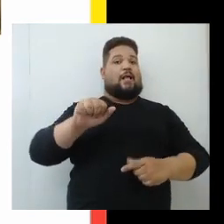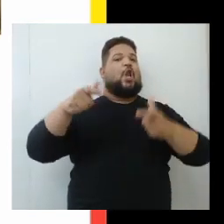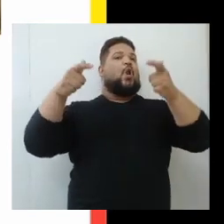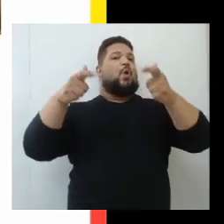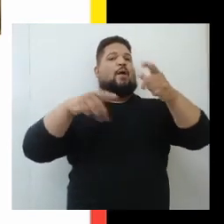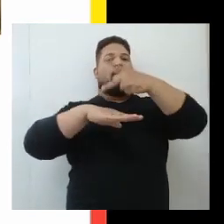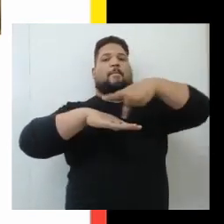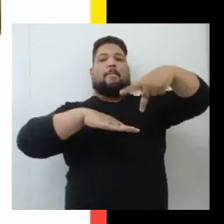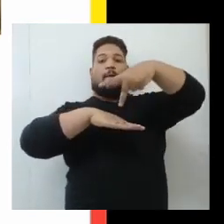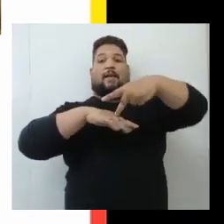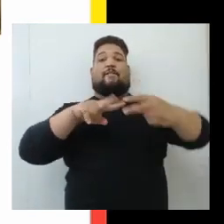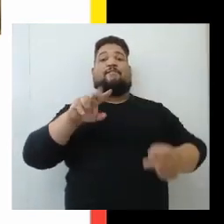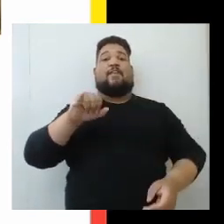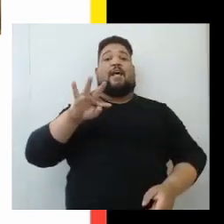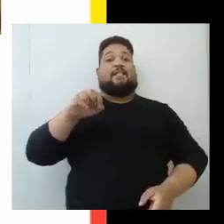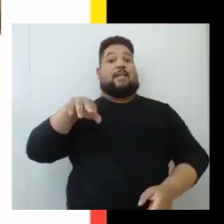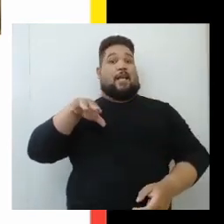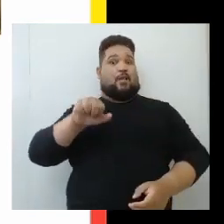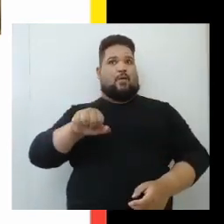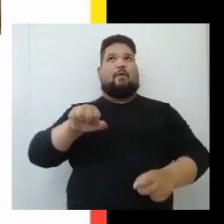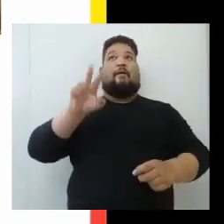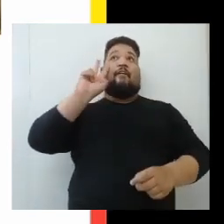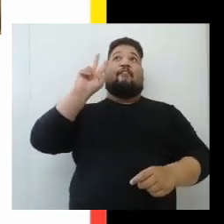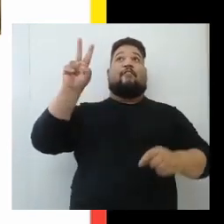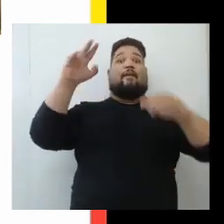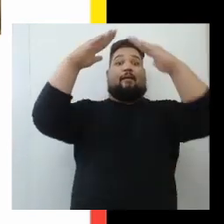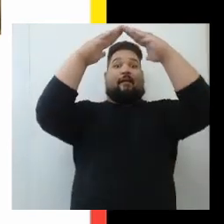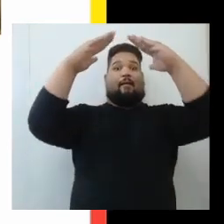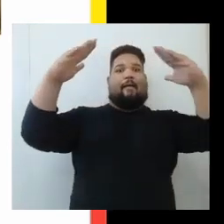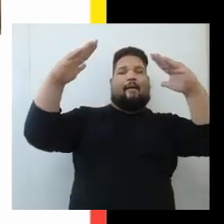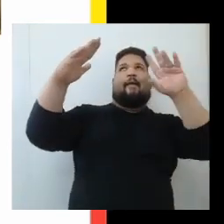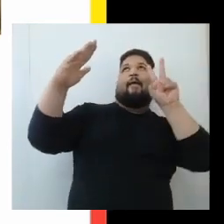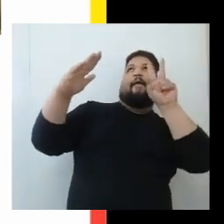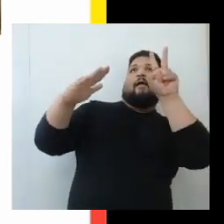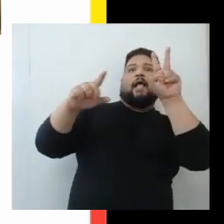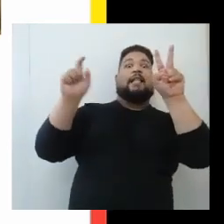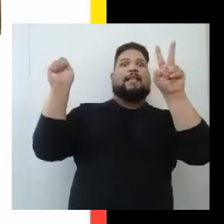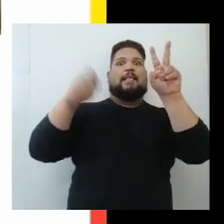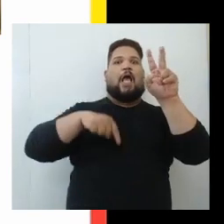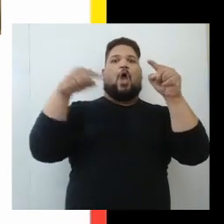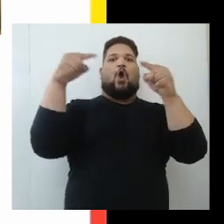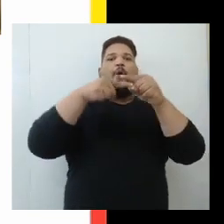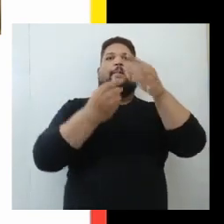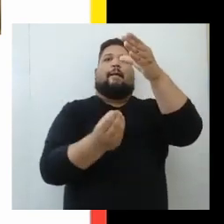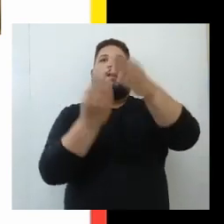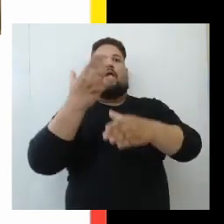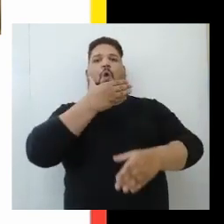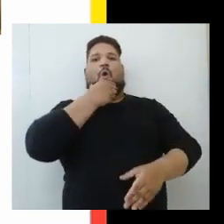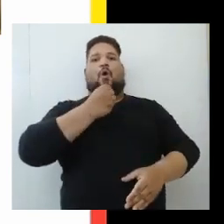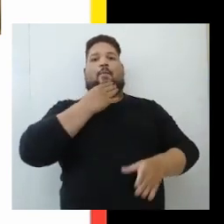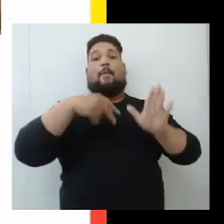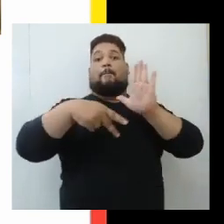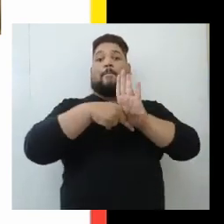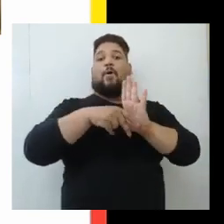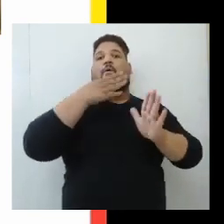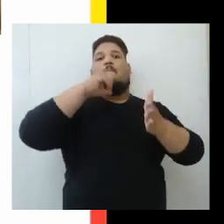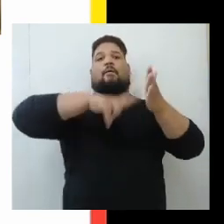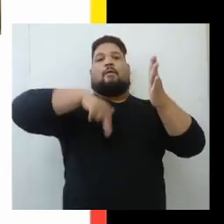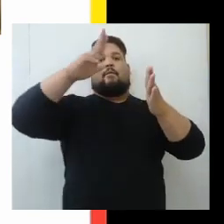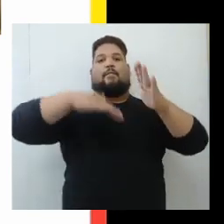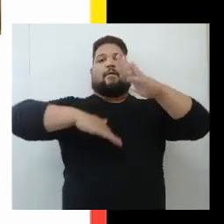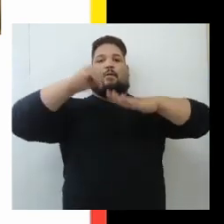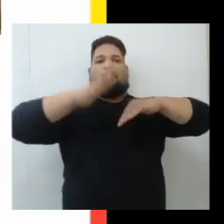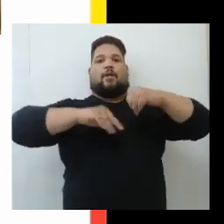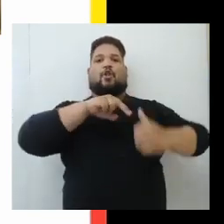Vaticano, onde é possível ver a criação do homem na perspectiva do pintor renascentista